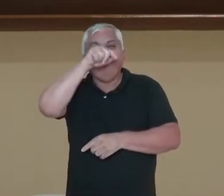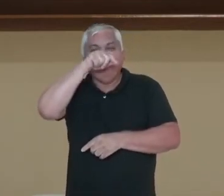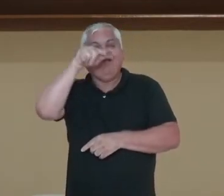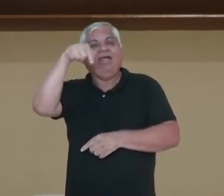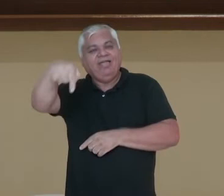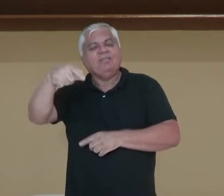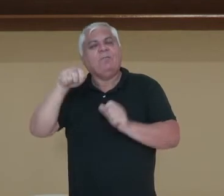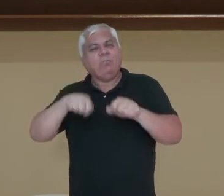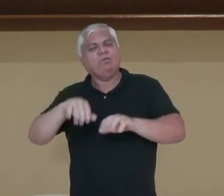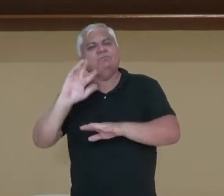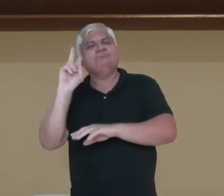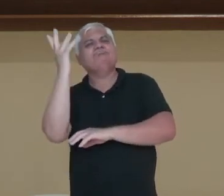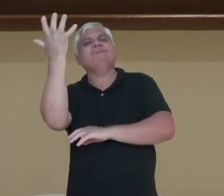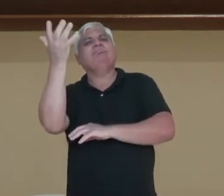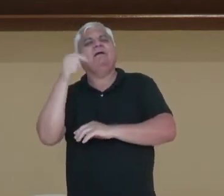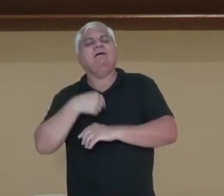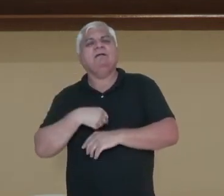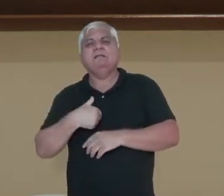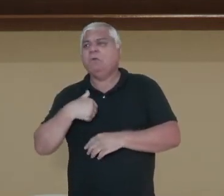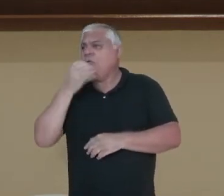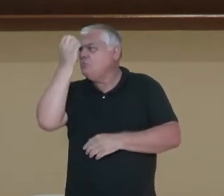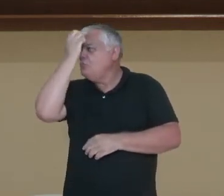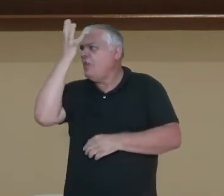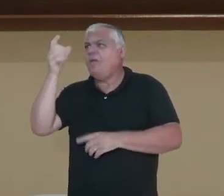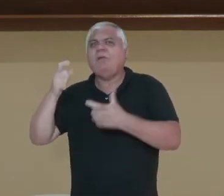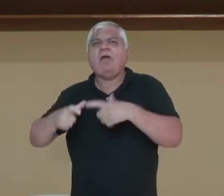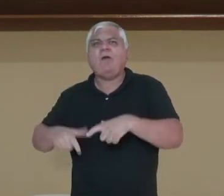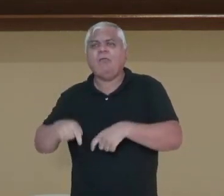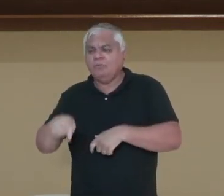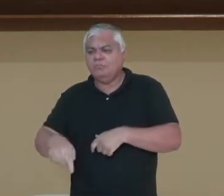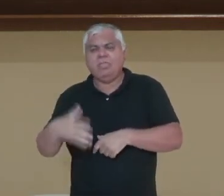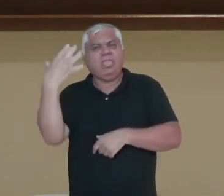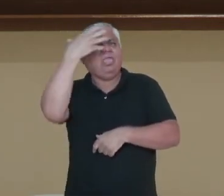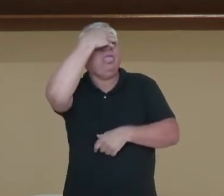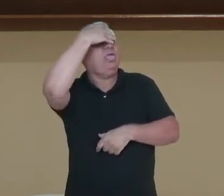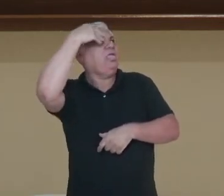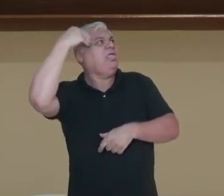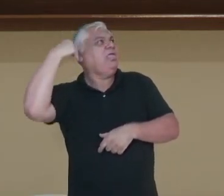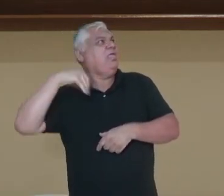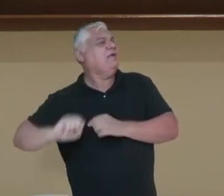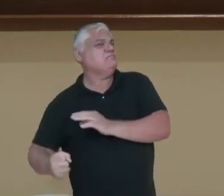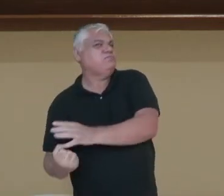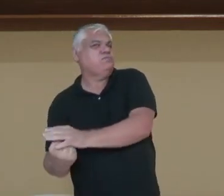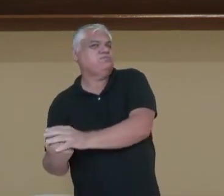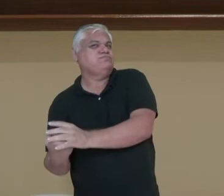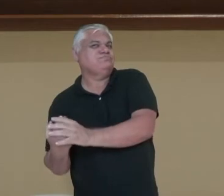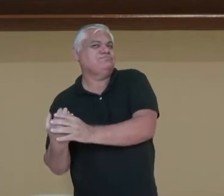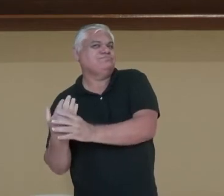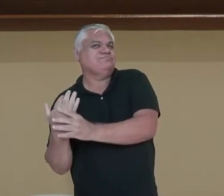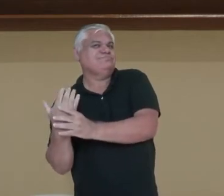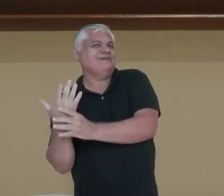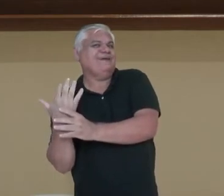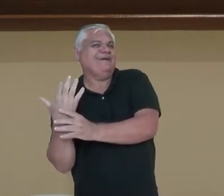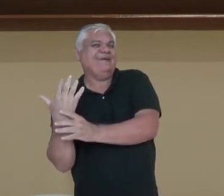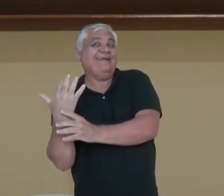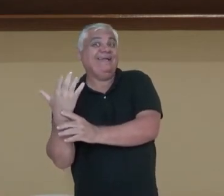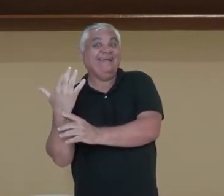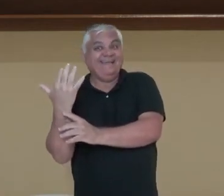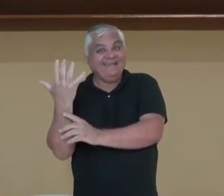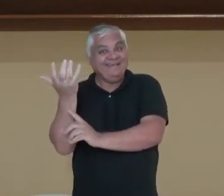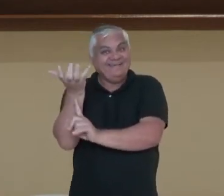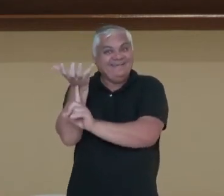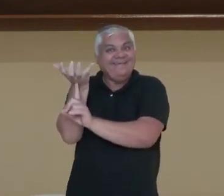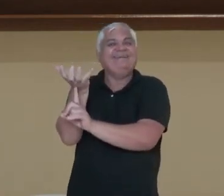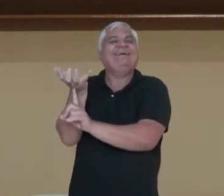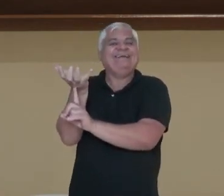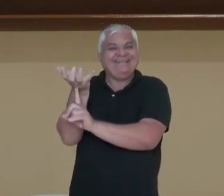pode acontecer de não dar tempo dela se alimentar e essa árvore acabar se desenvolvendo, a semente, né, ela começar a se